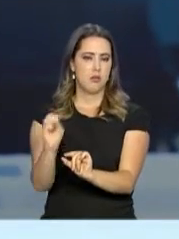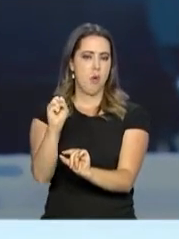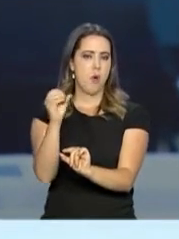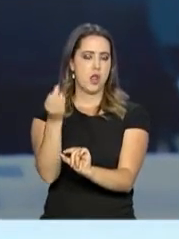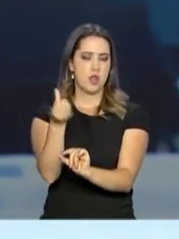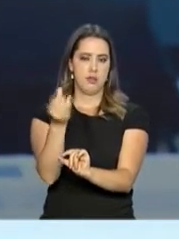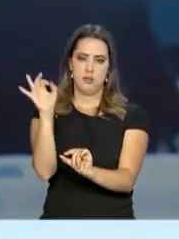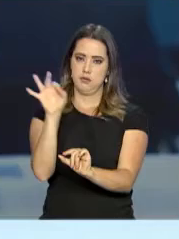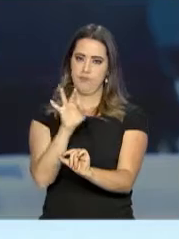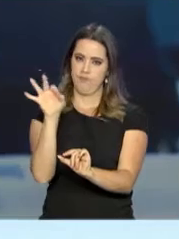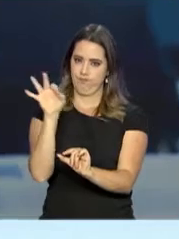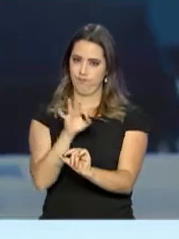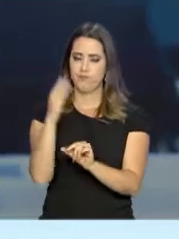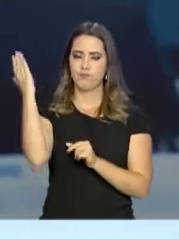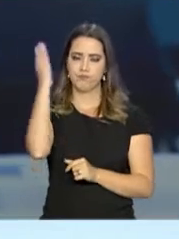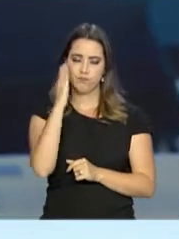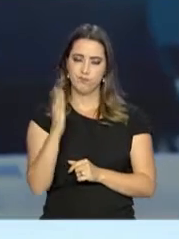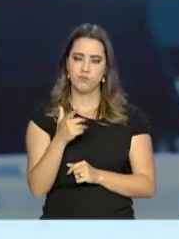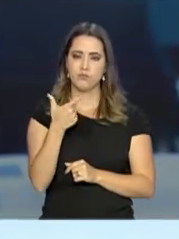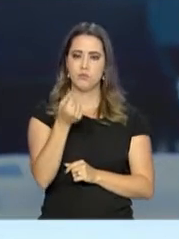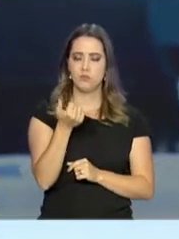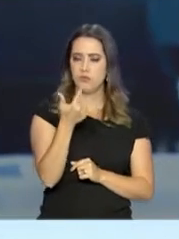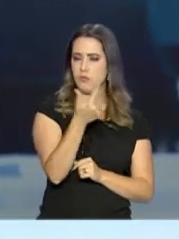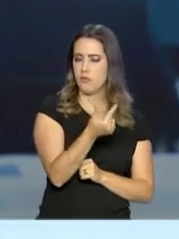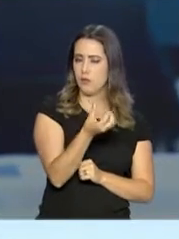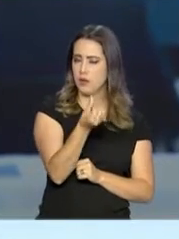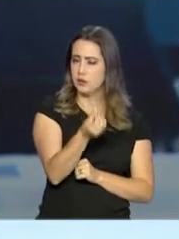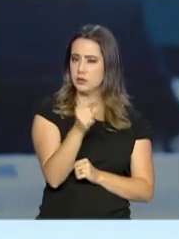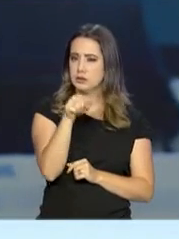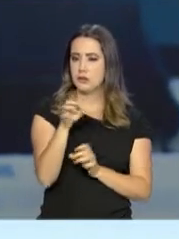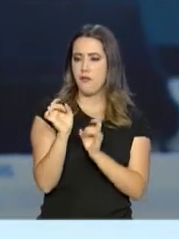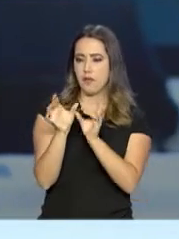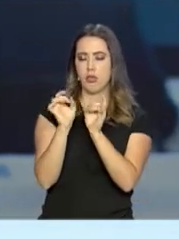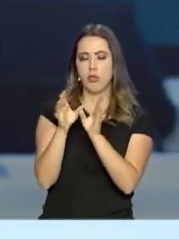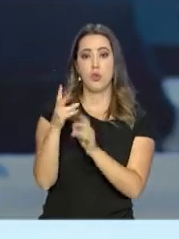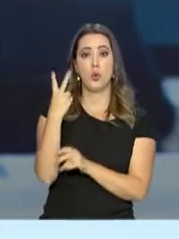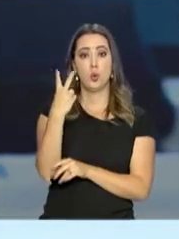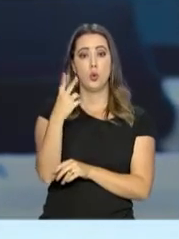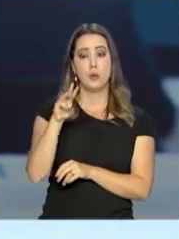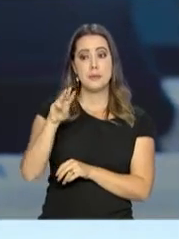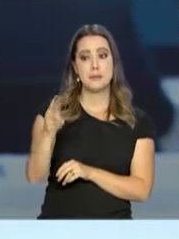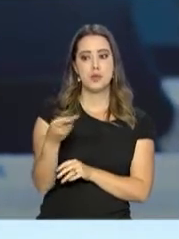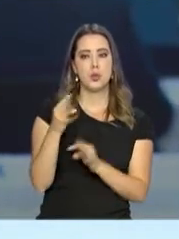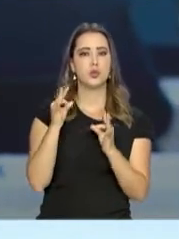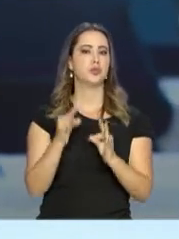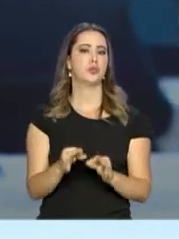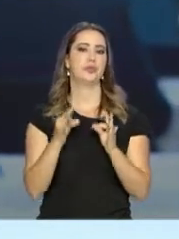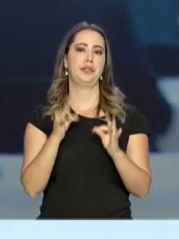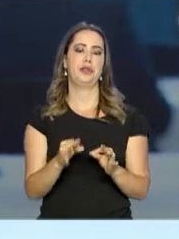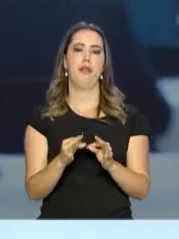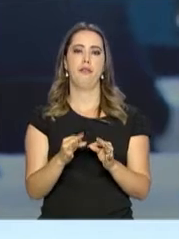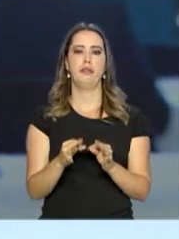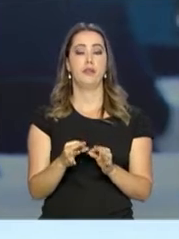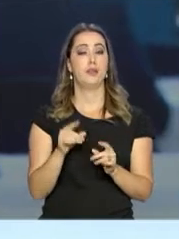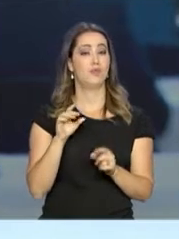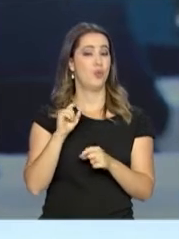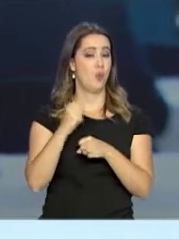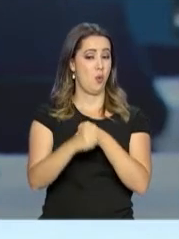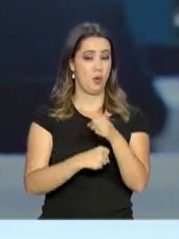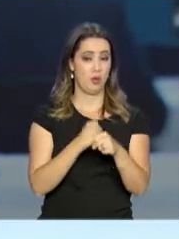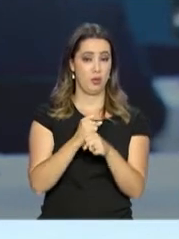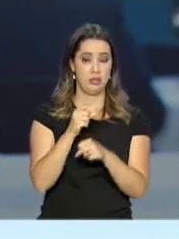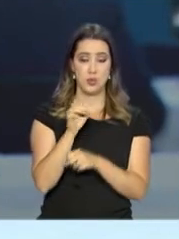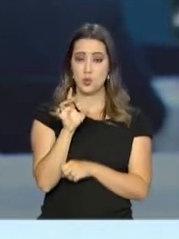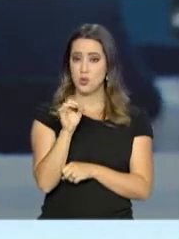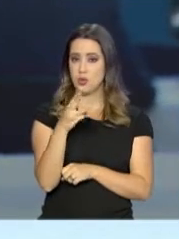86%. O Brasil, que em 2016 enviou 2 milhões e meio de toneladas de açúcar para os chineses, em 2017